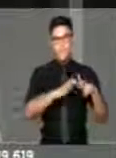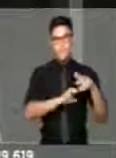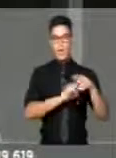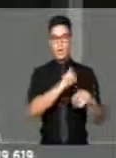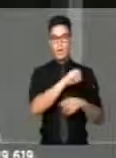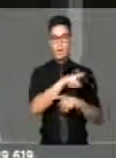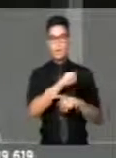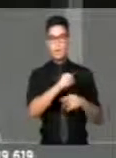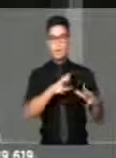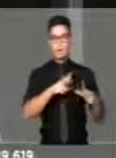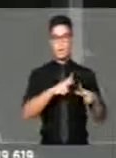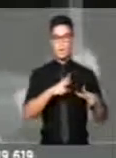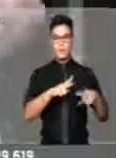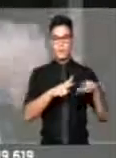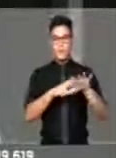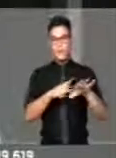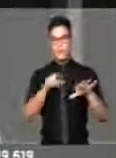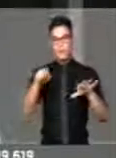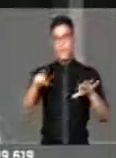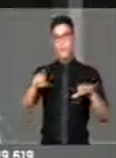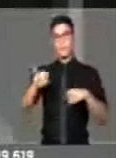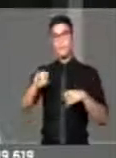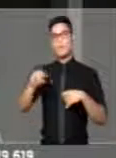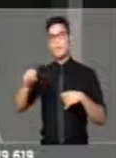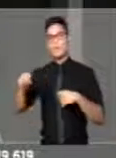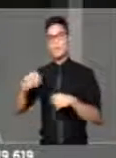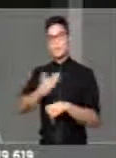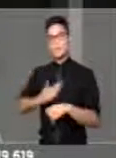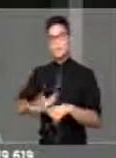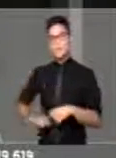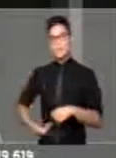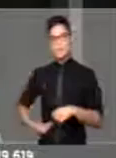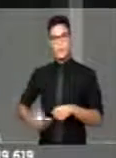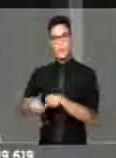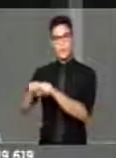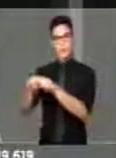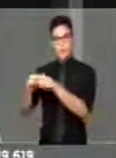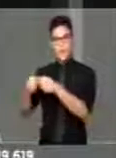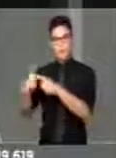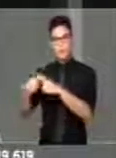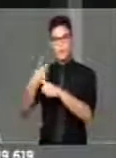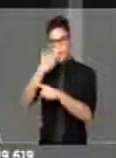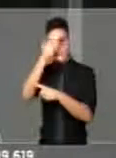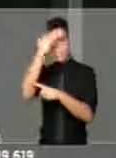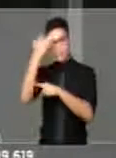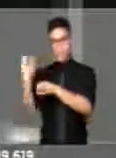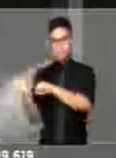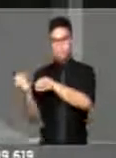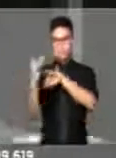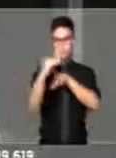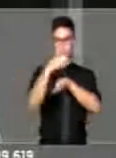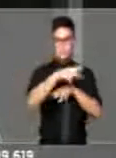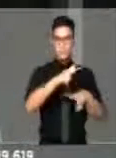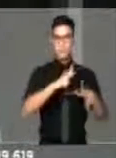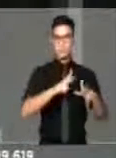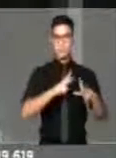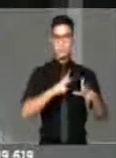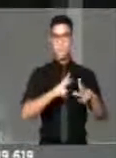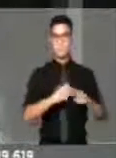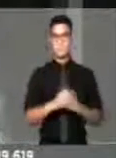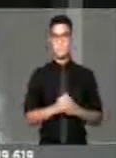seja aquela resguardada pelo interesse público. E existe